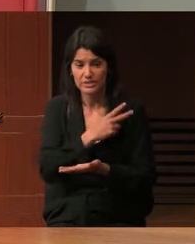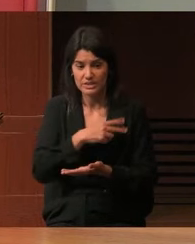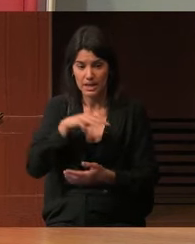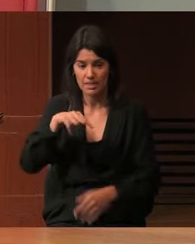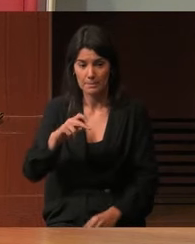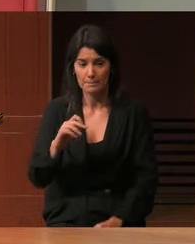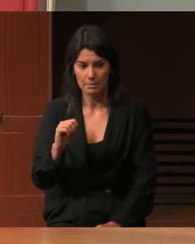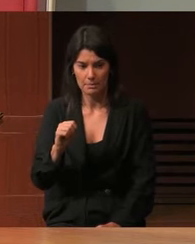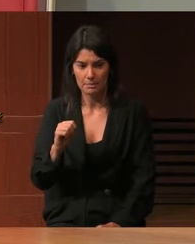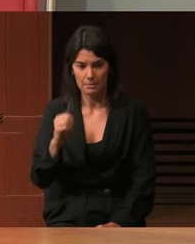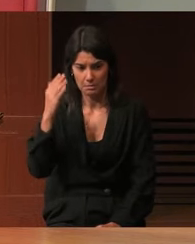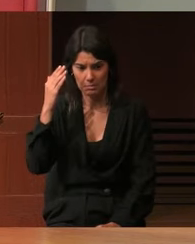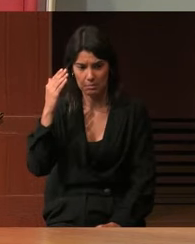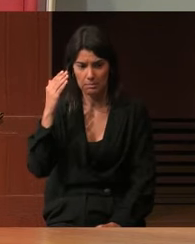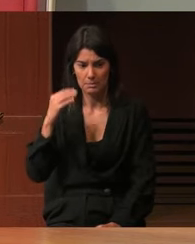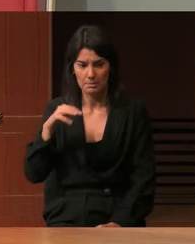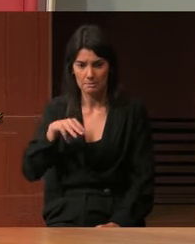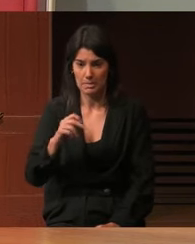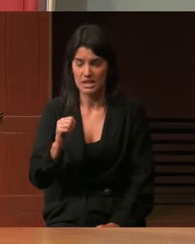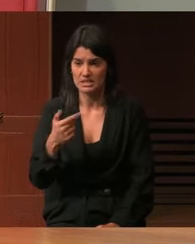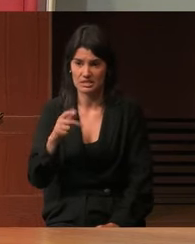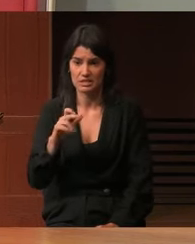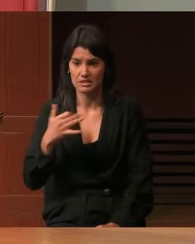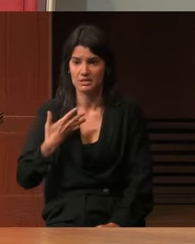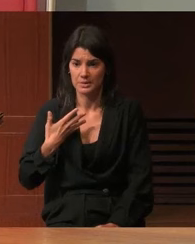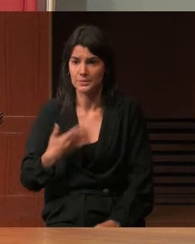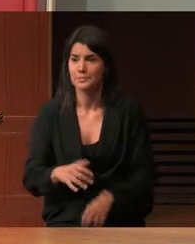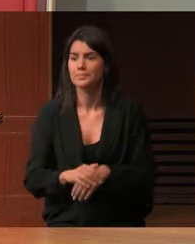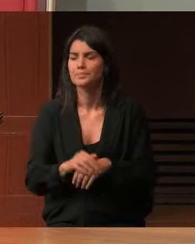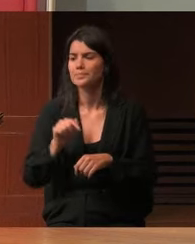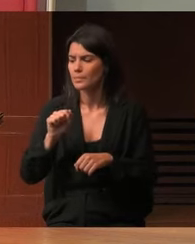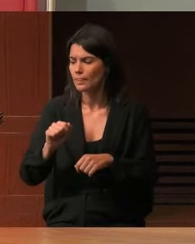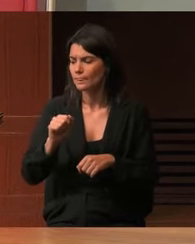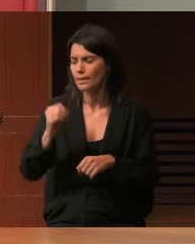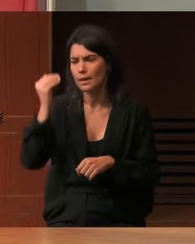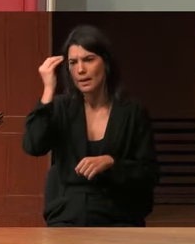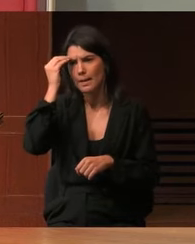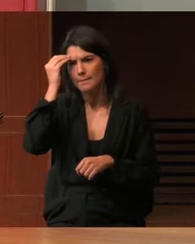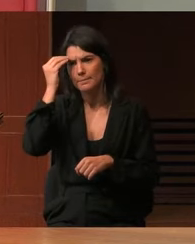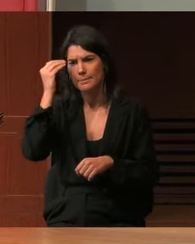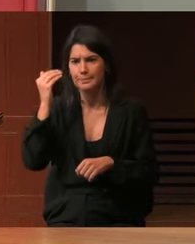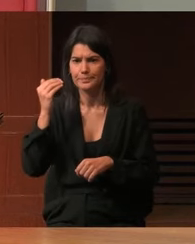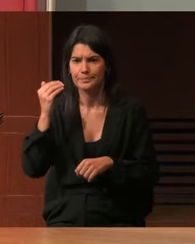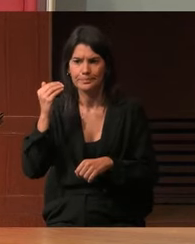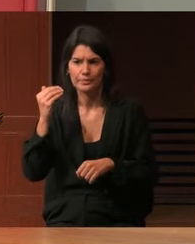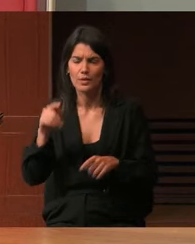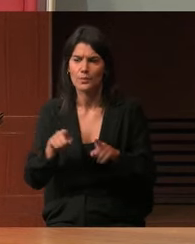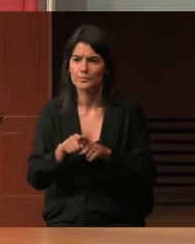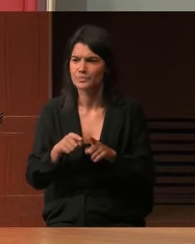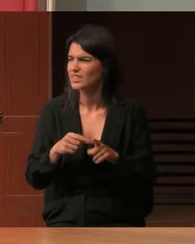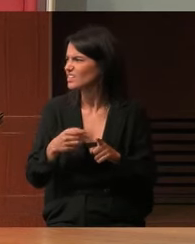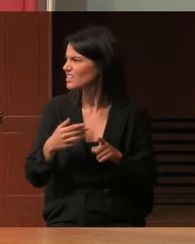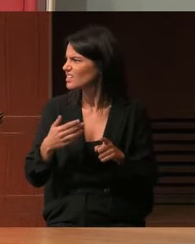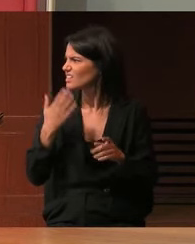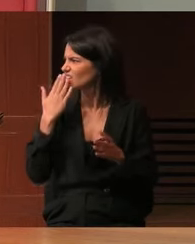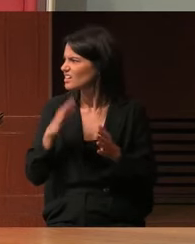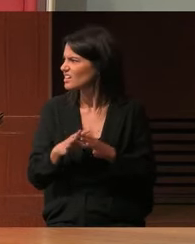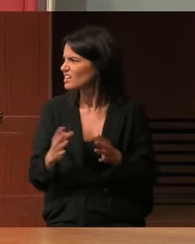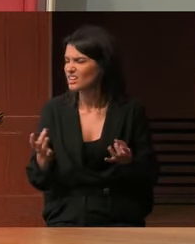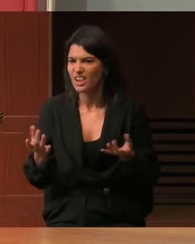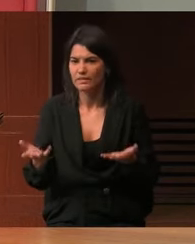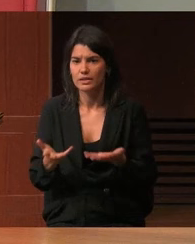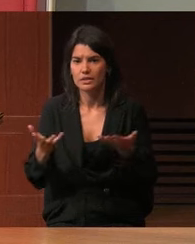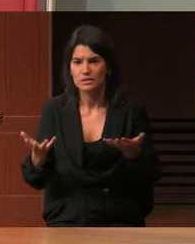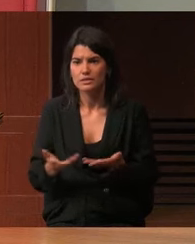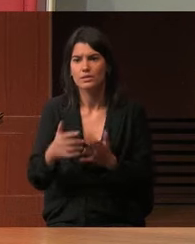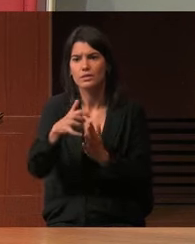Mindfulness, uma brincadeira com Mindfulness, que vou traduzir por ninho de meditação, descrita online